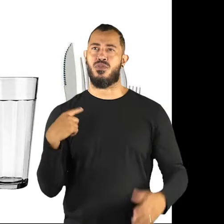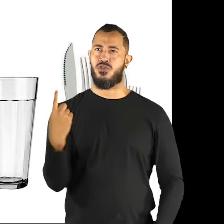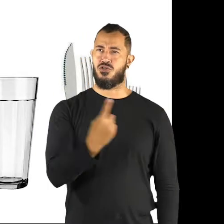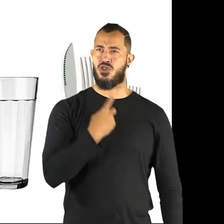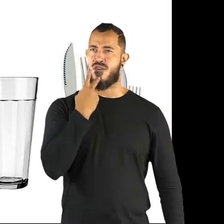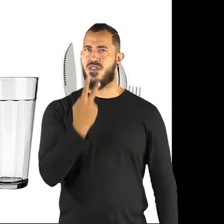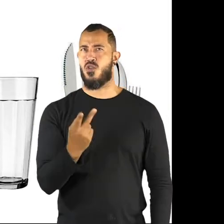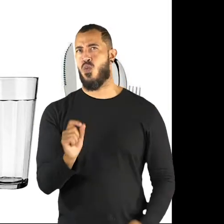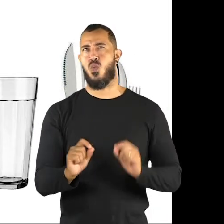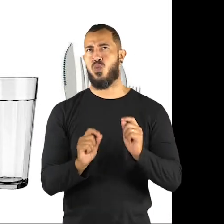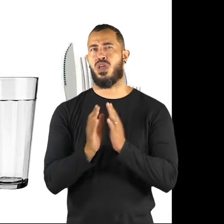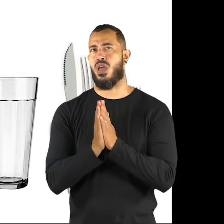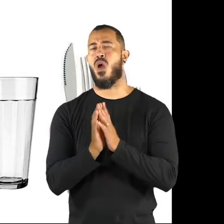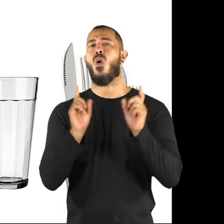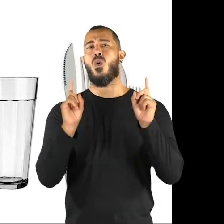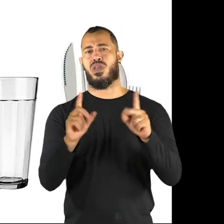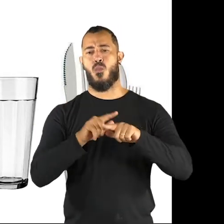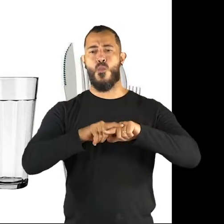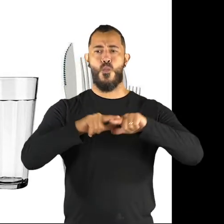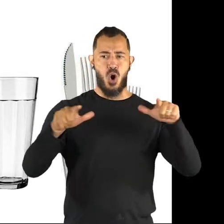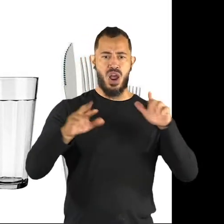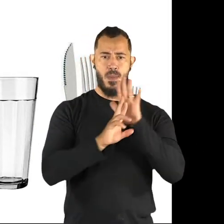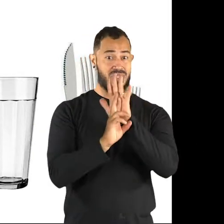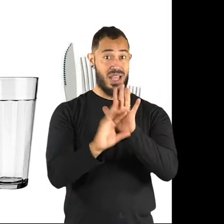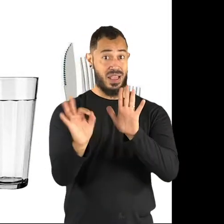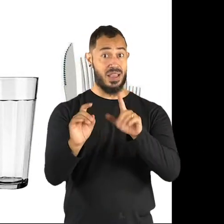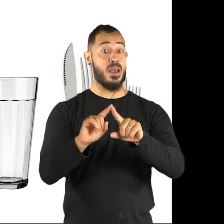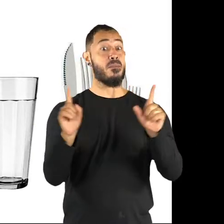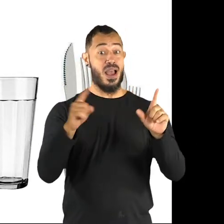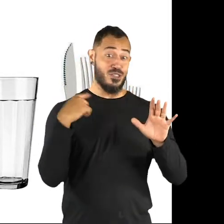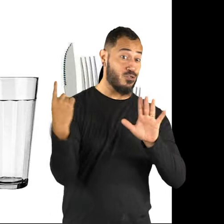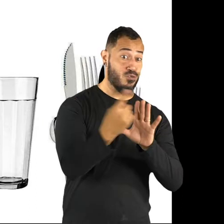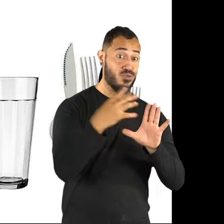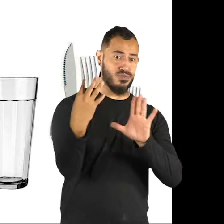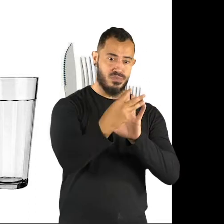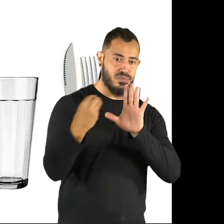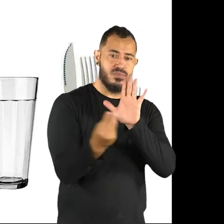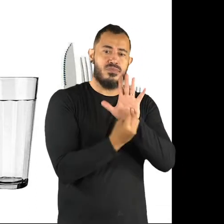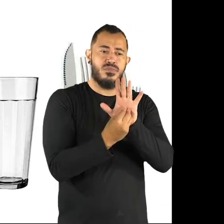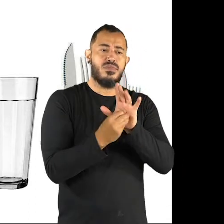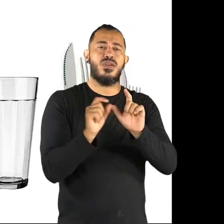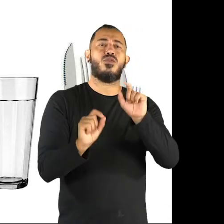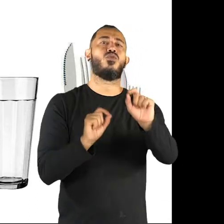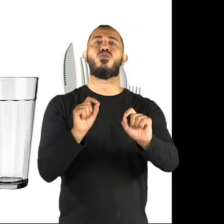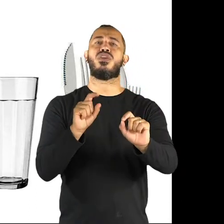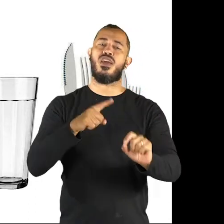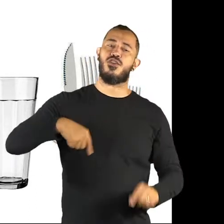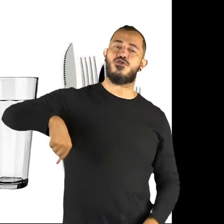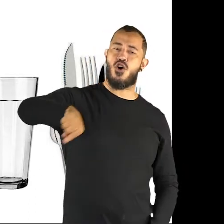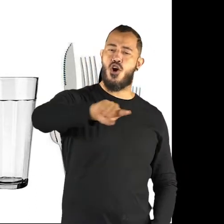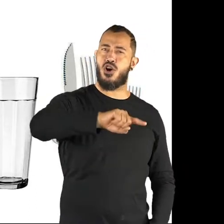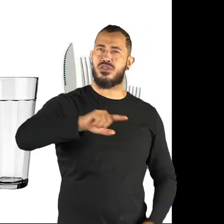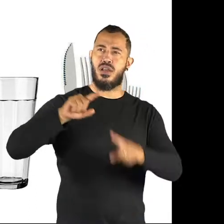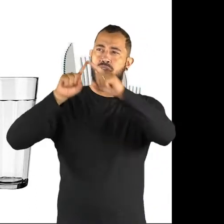ambientes que não representavam ninguém, mas ao mesmo tempo representava todo mundo, a gente pensou em quadros que não tivessem nada